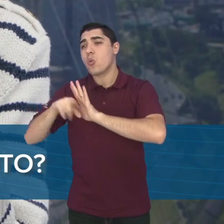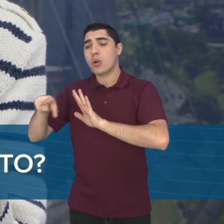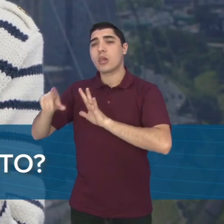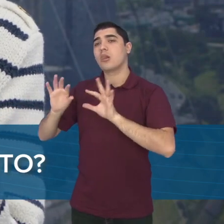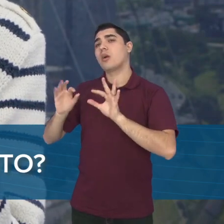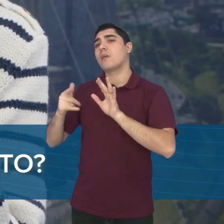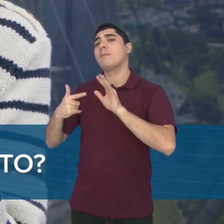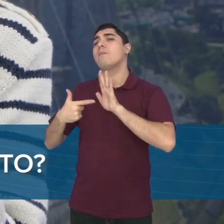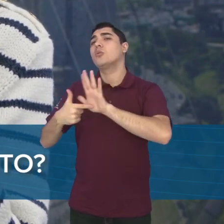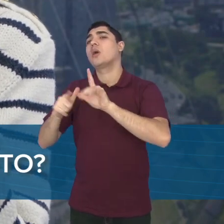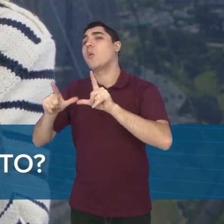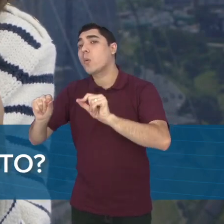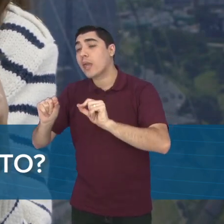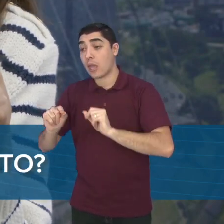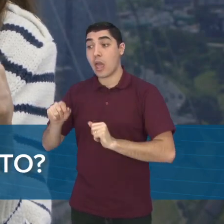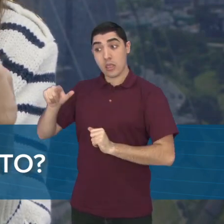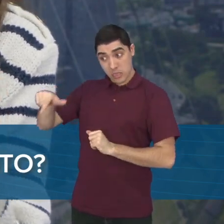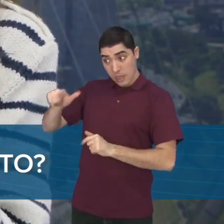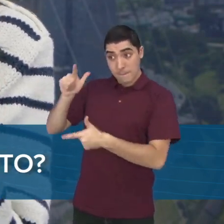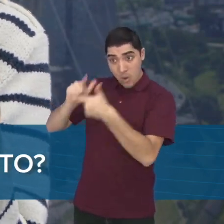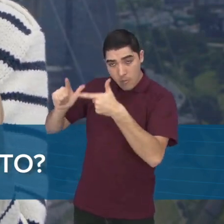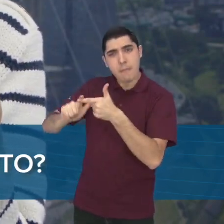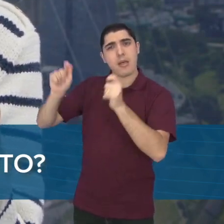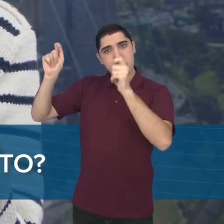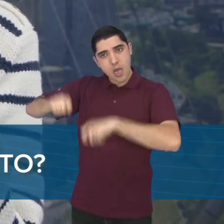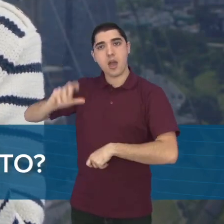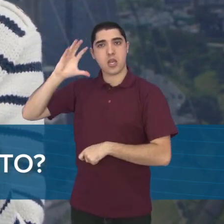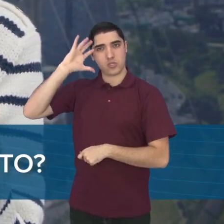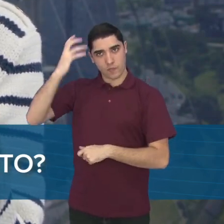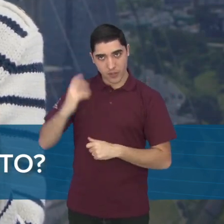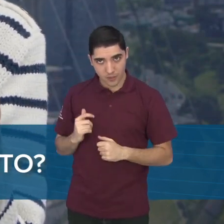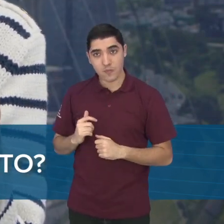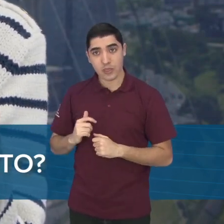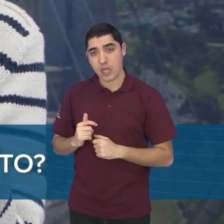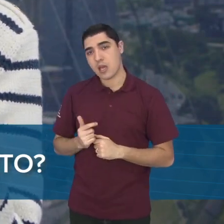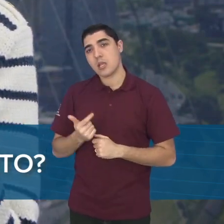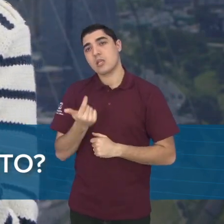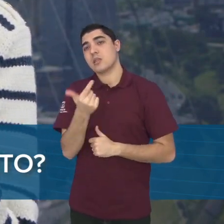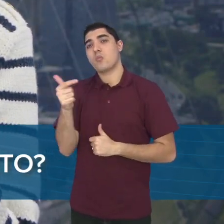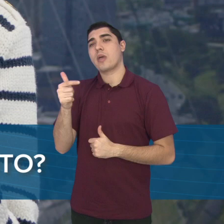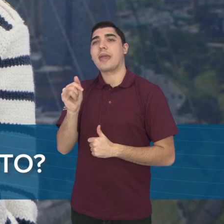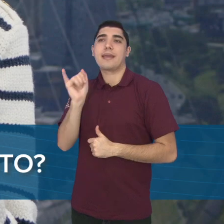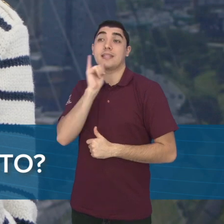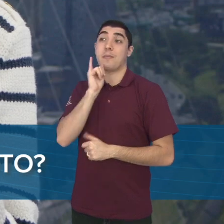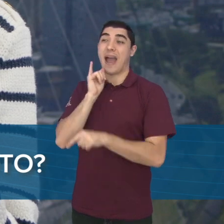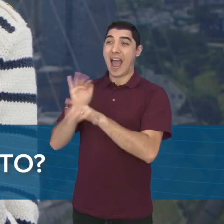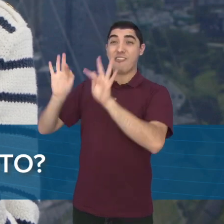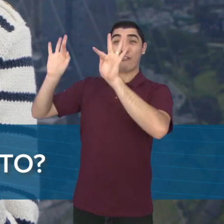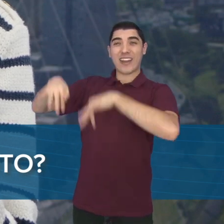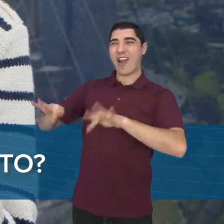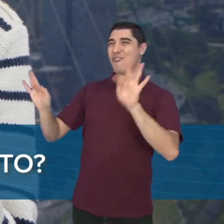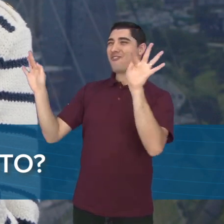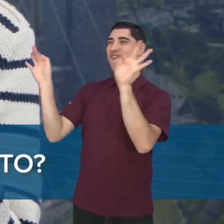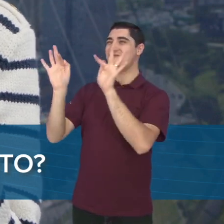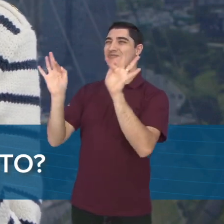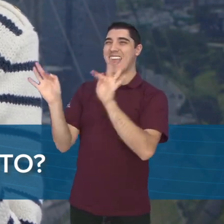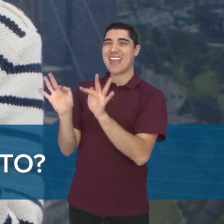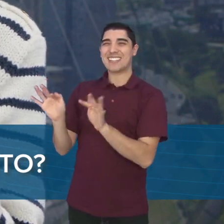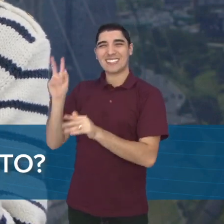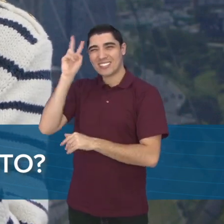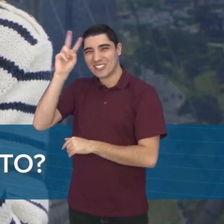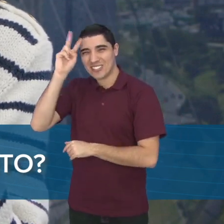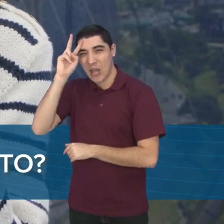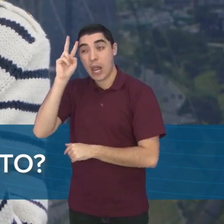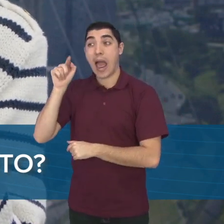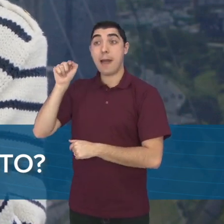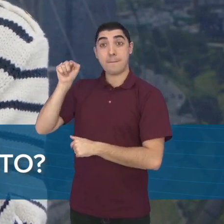apesar de, né? Então, de todos os problemas, as situações, tem uma forma de ser resolvida. Não existe o felizes para sempre, não é isso, mas a